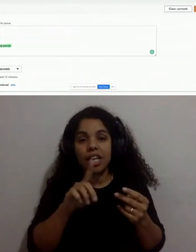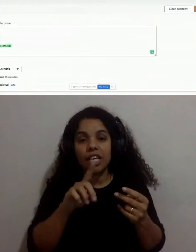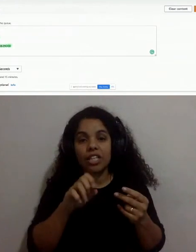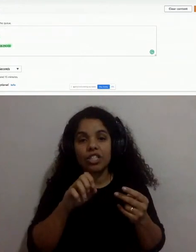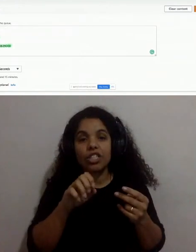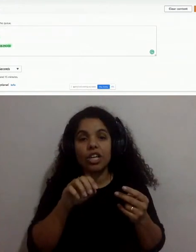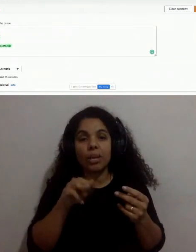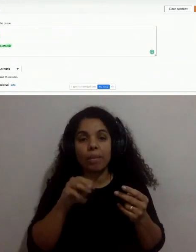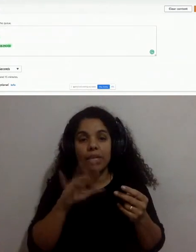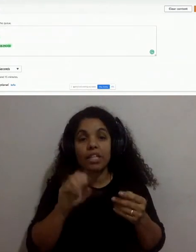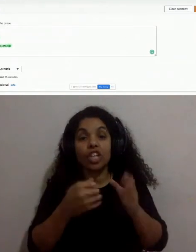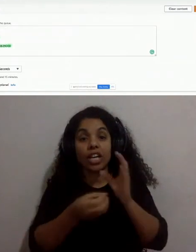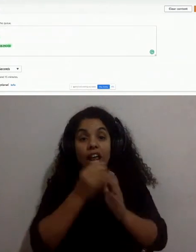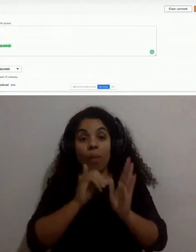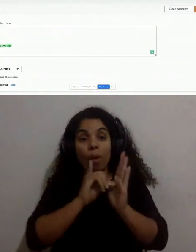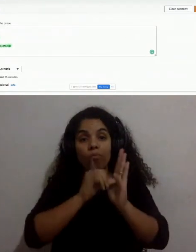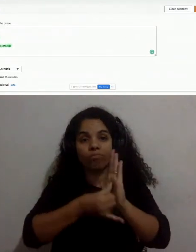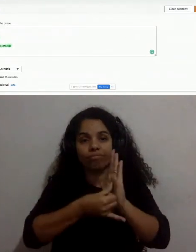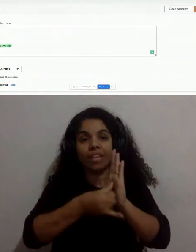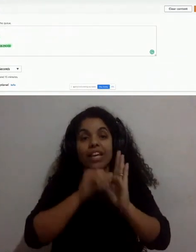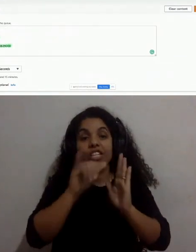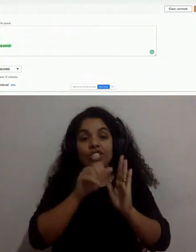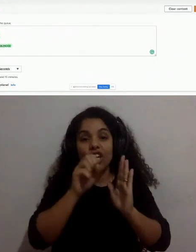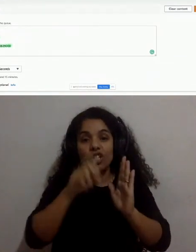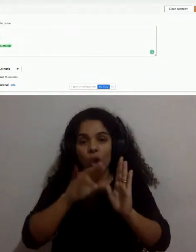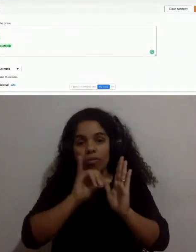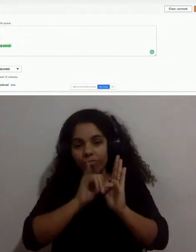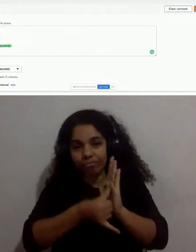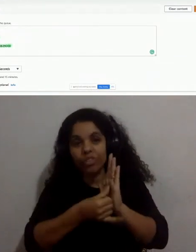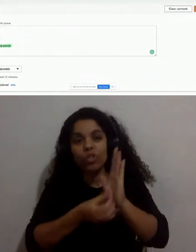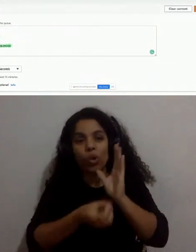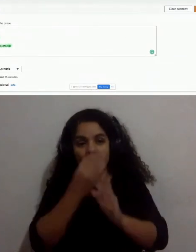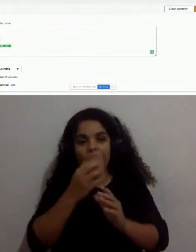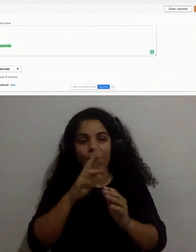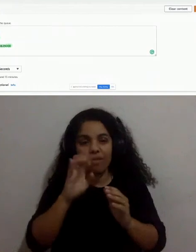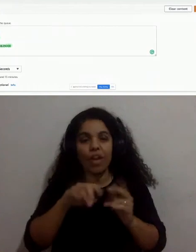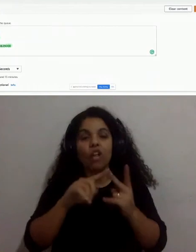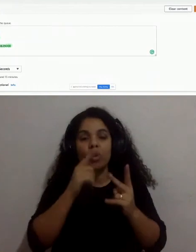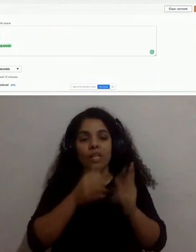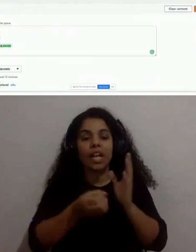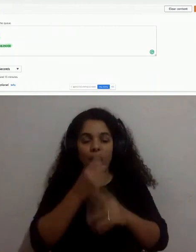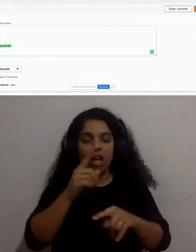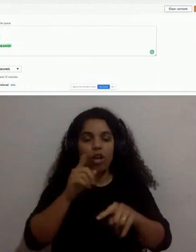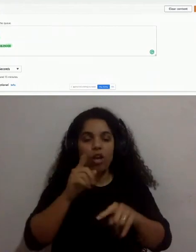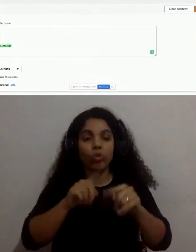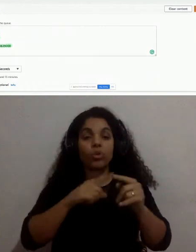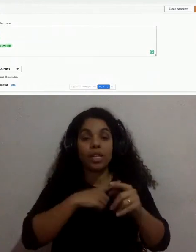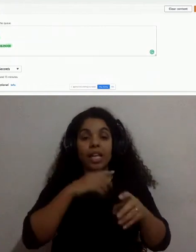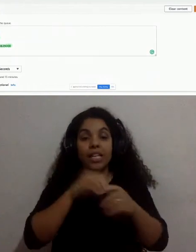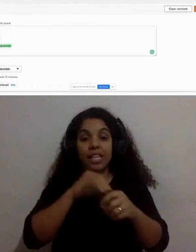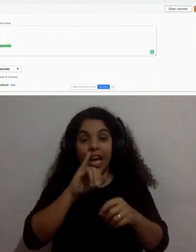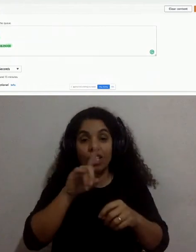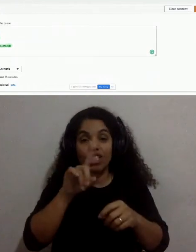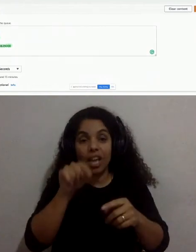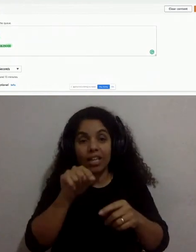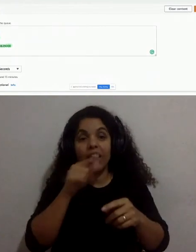o meu JSON, tá vendo? Aqui eu estou criando esse evento, criei um produto que tem esse ID aqui,